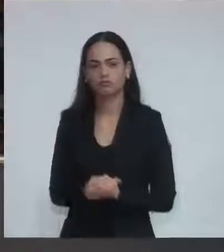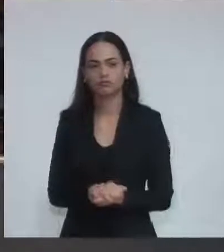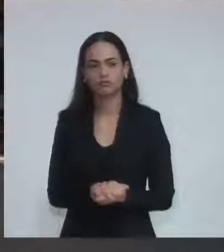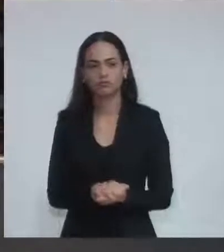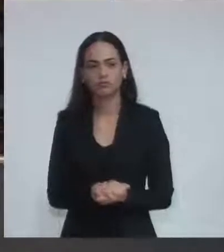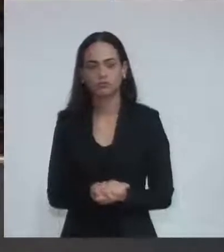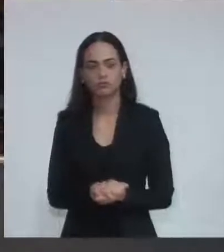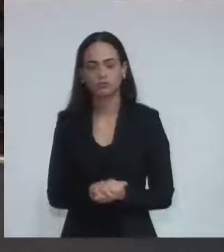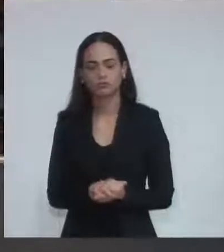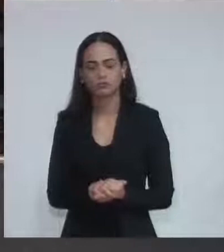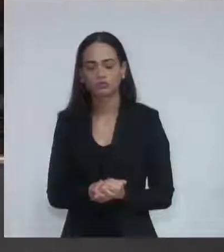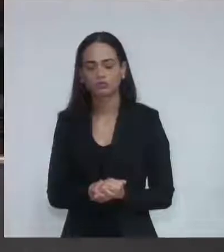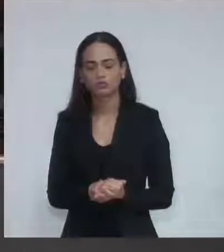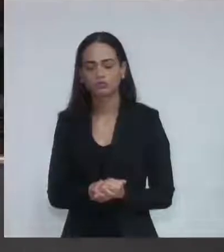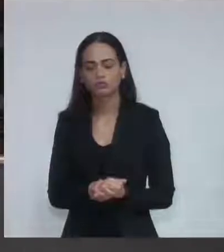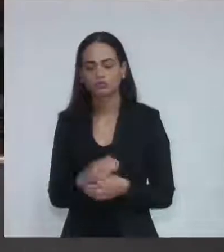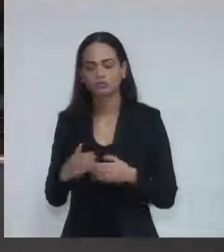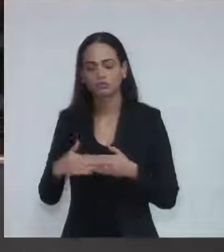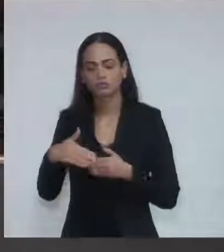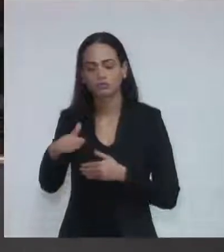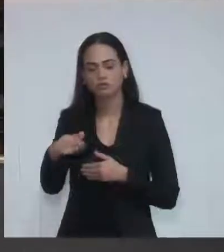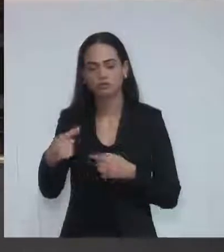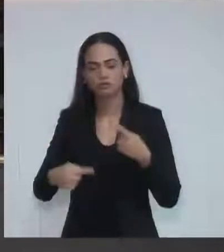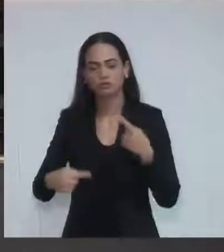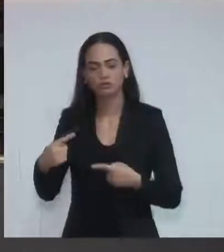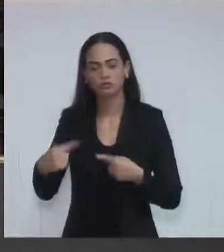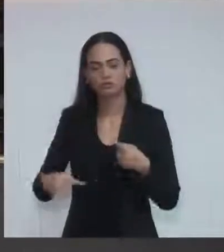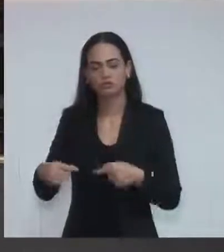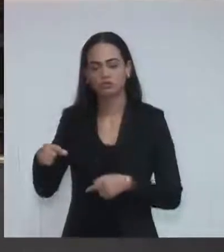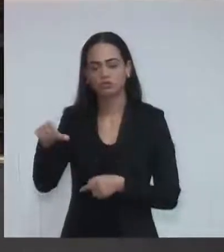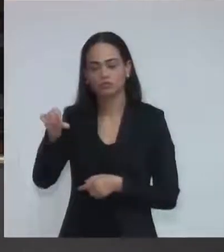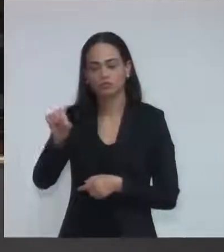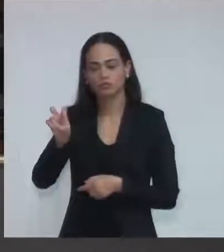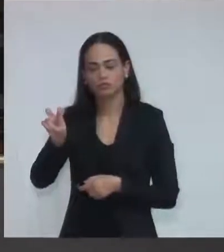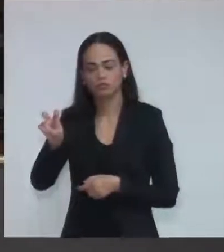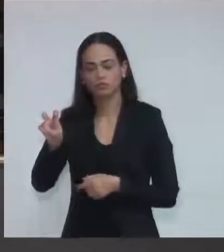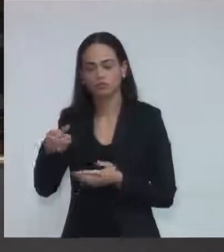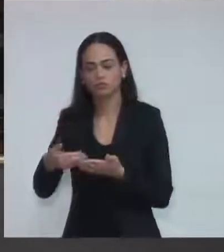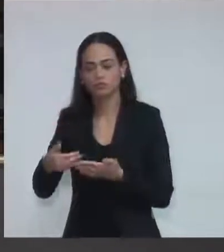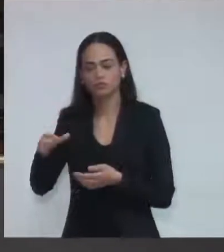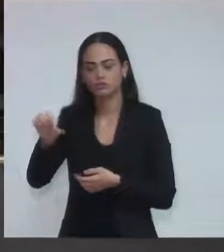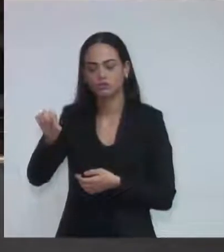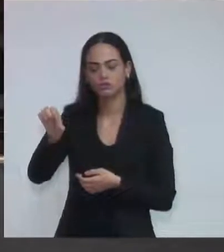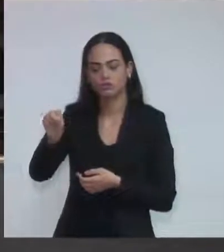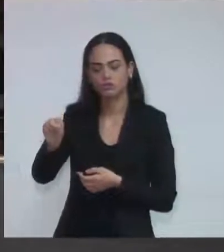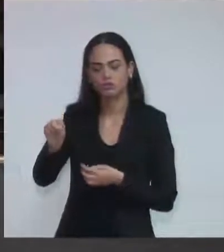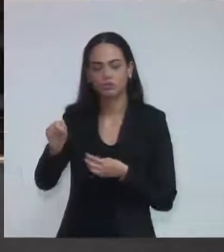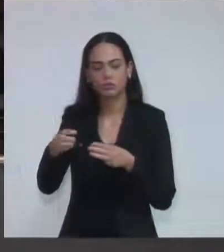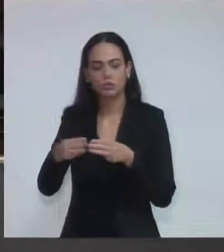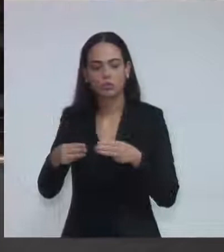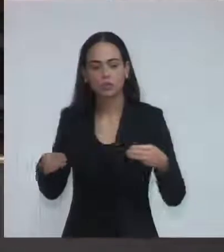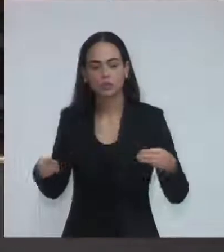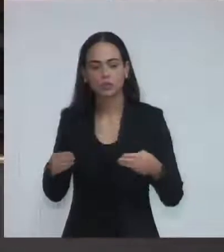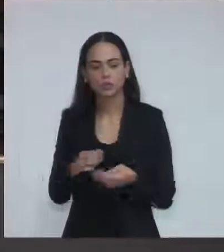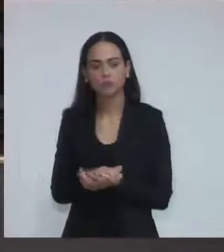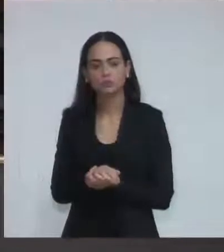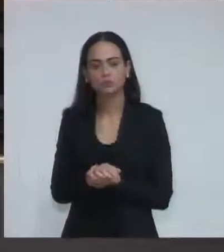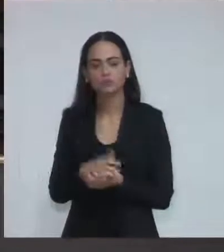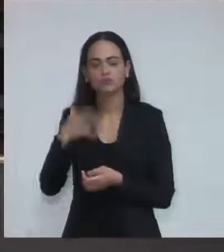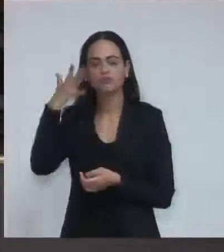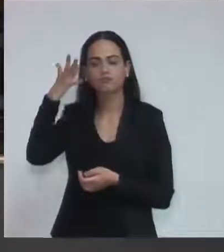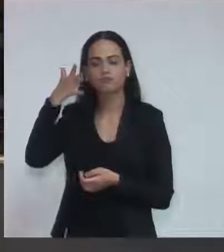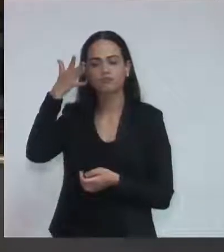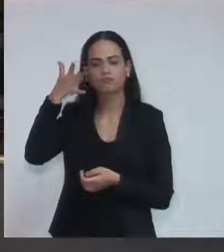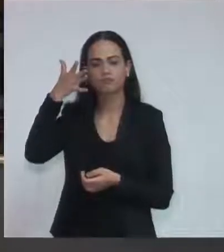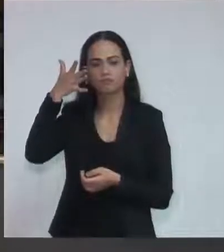Estão em discussões as moções número 95 a 98. Algum vereador quer discuti-las? Peço a palavra, senhor presidente. Com a palavra, o